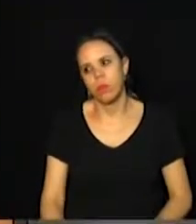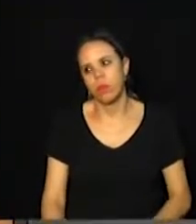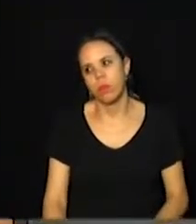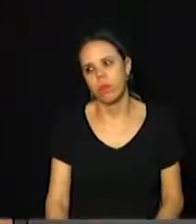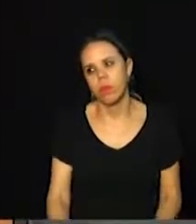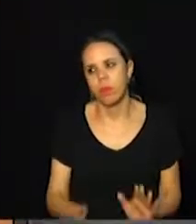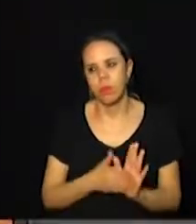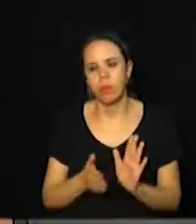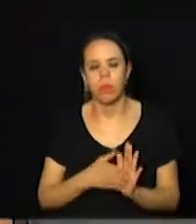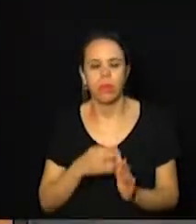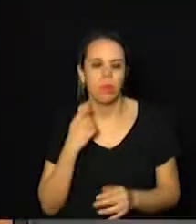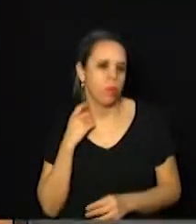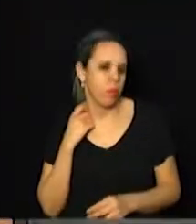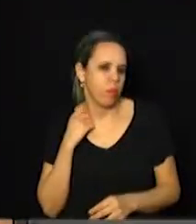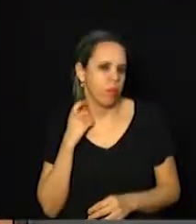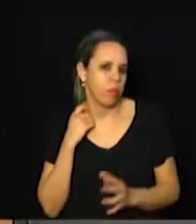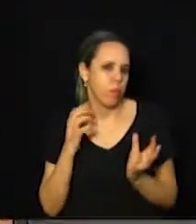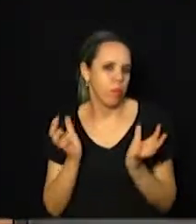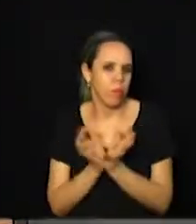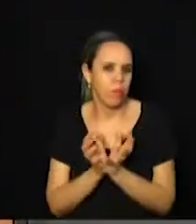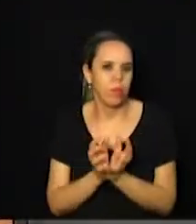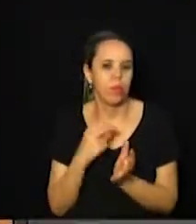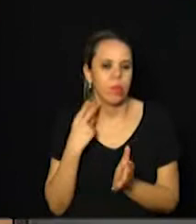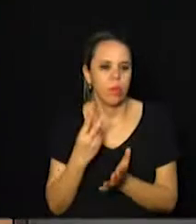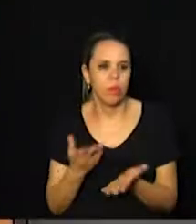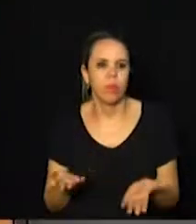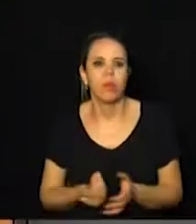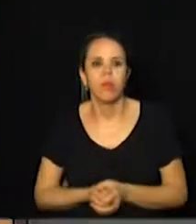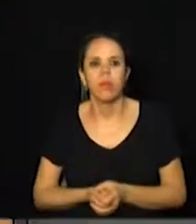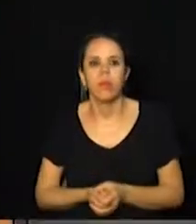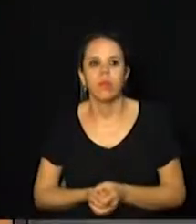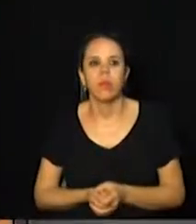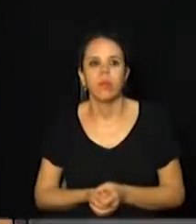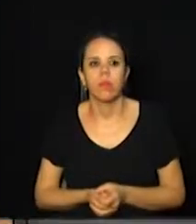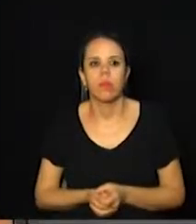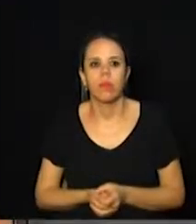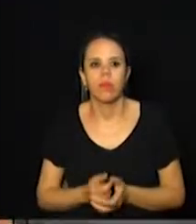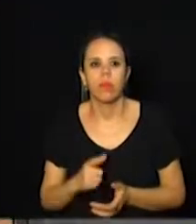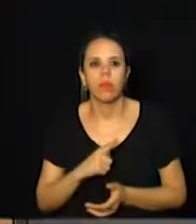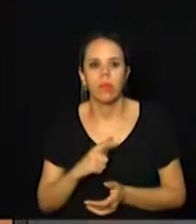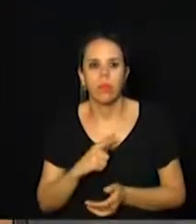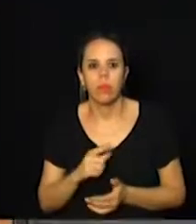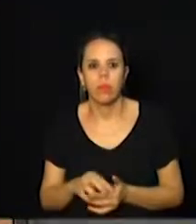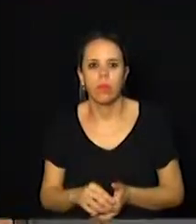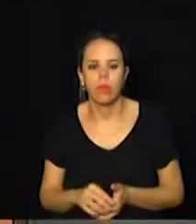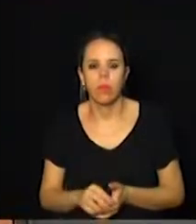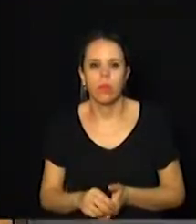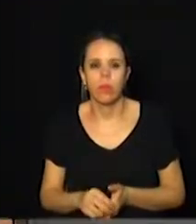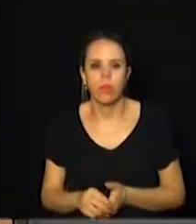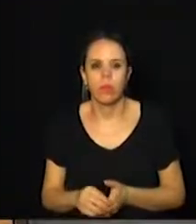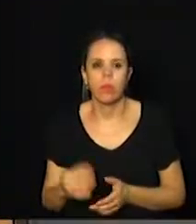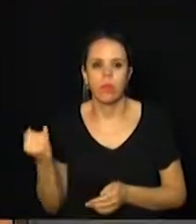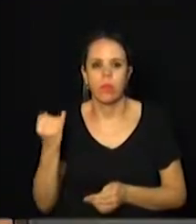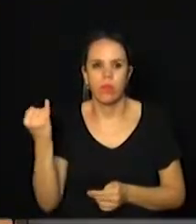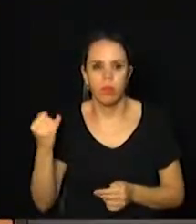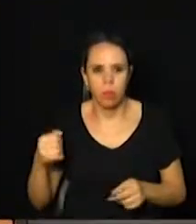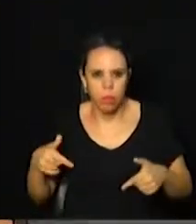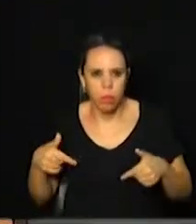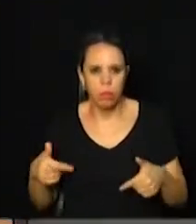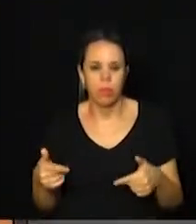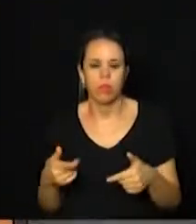proponente da frente parlamentar que teve essa importante iniciativa